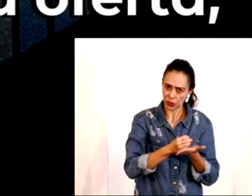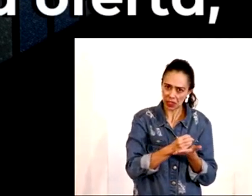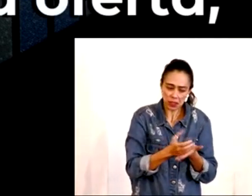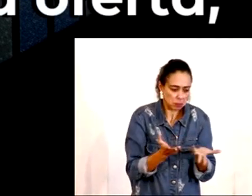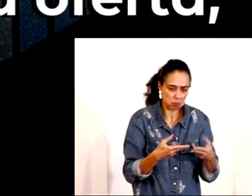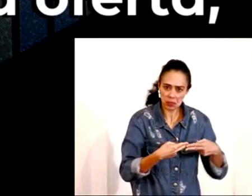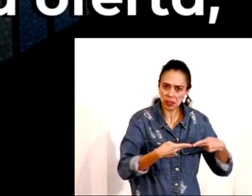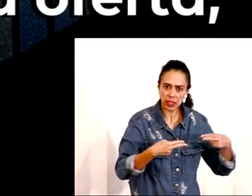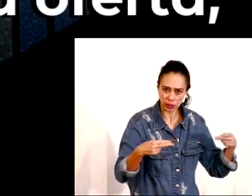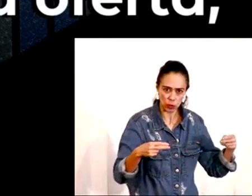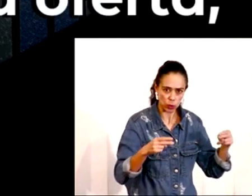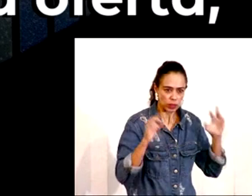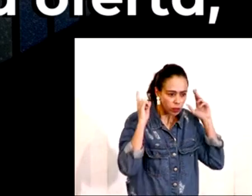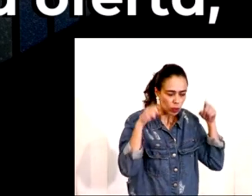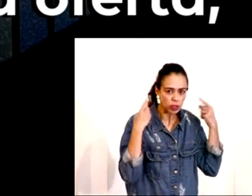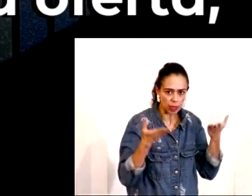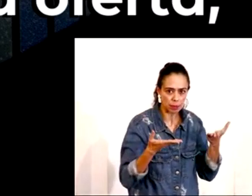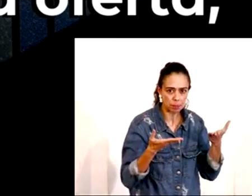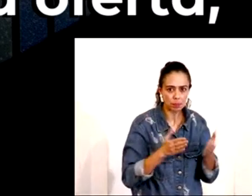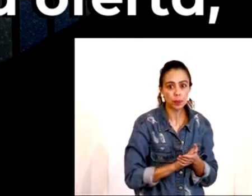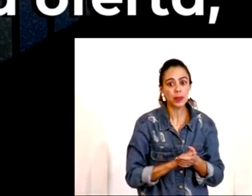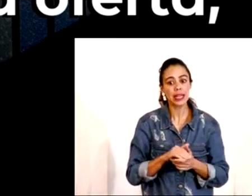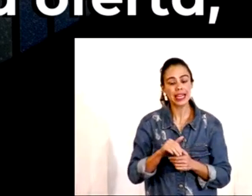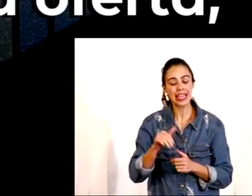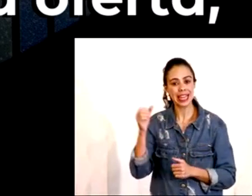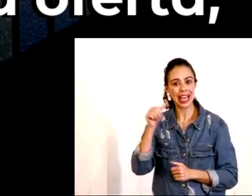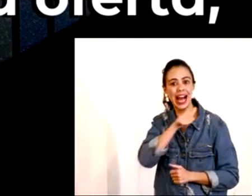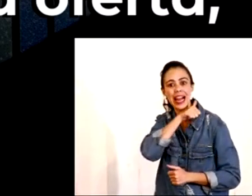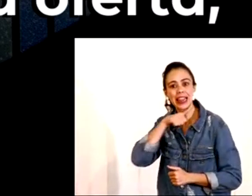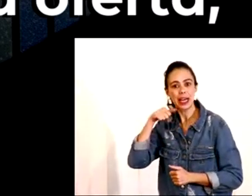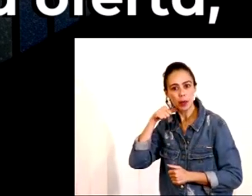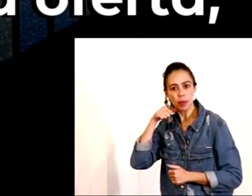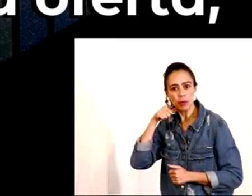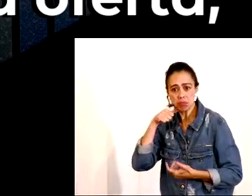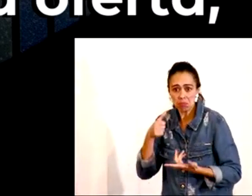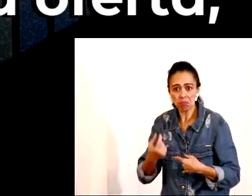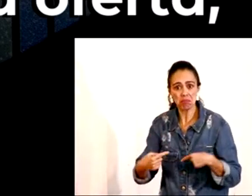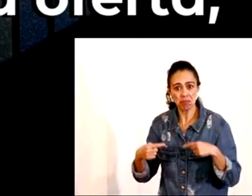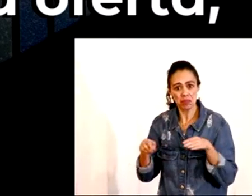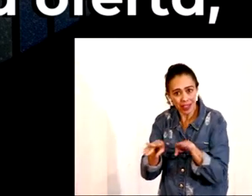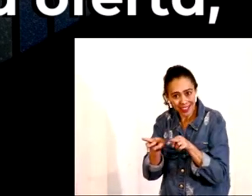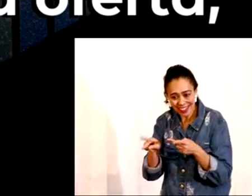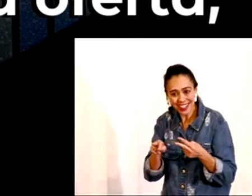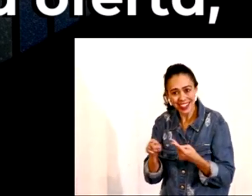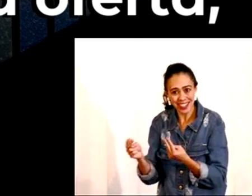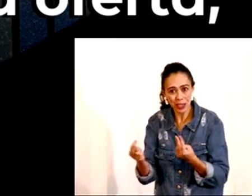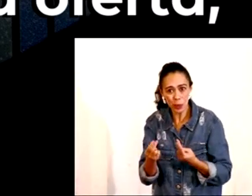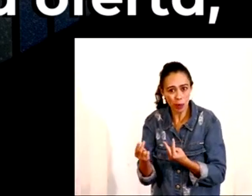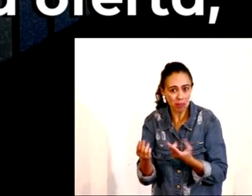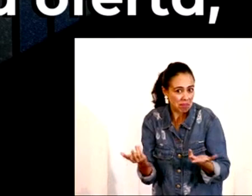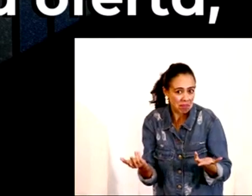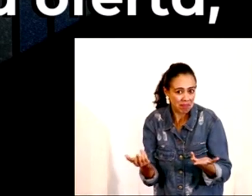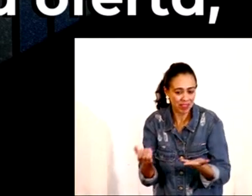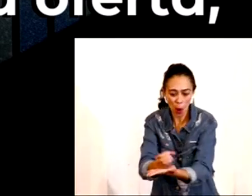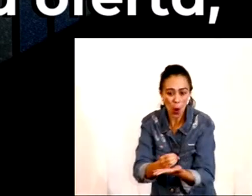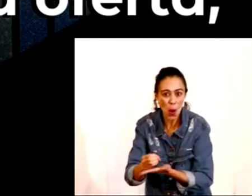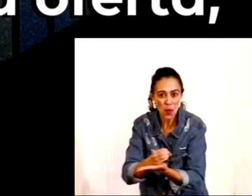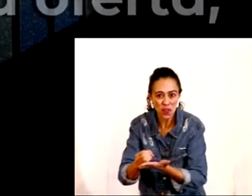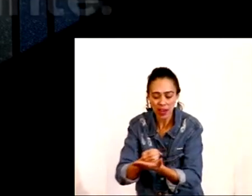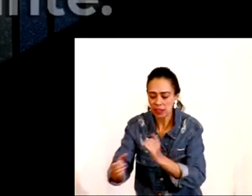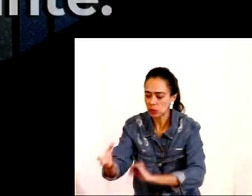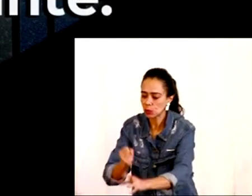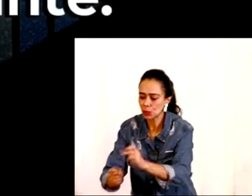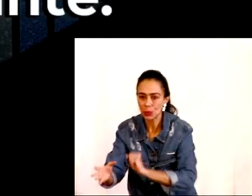trouxe das primícias do seu rebanho e da gordura deste. Agradou-se o Senhor de Abel e de